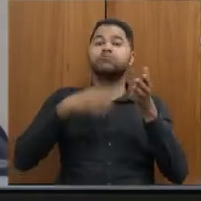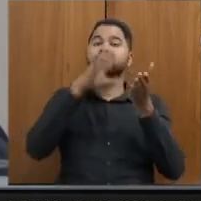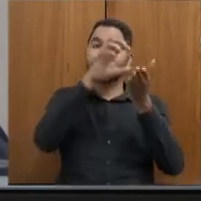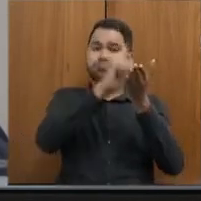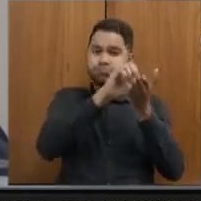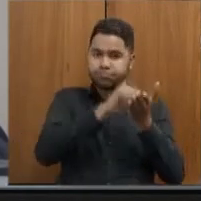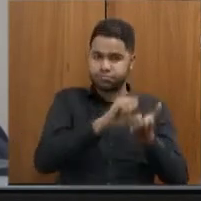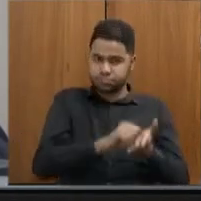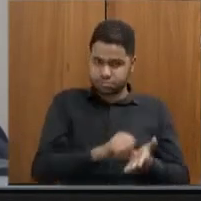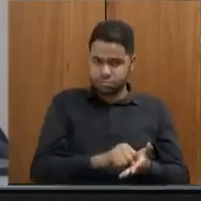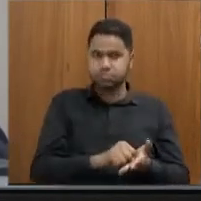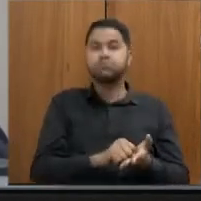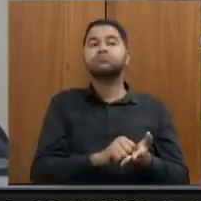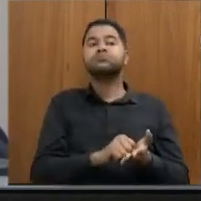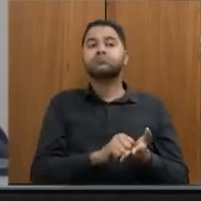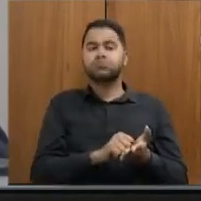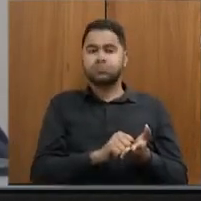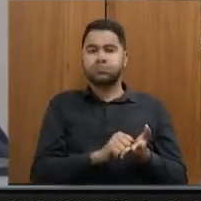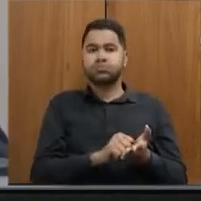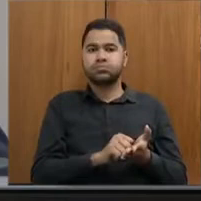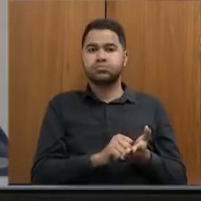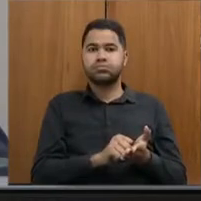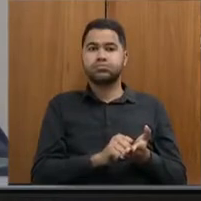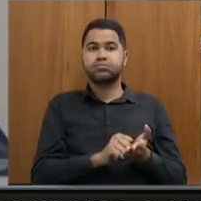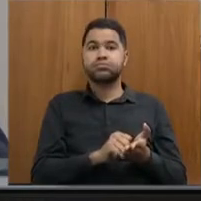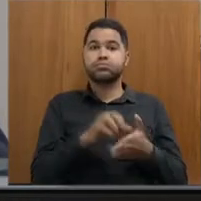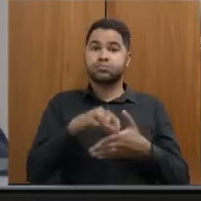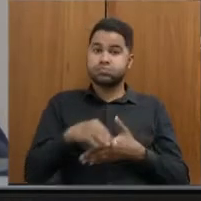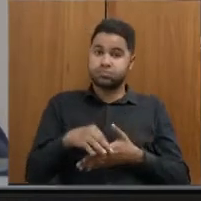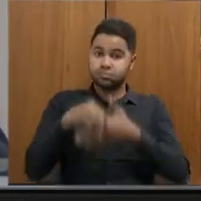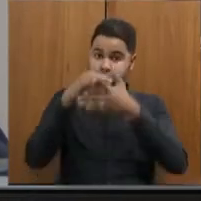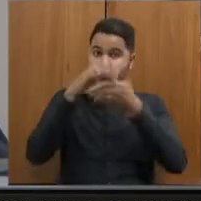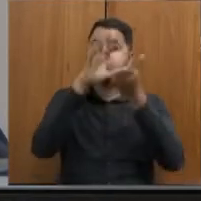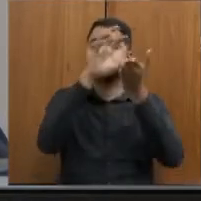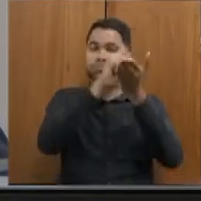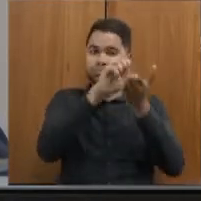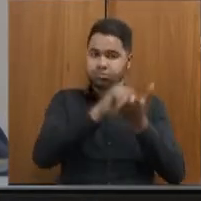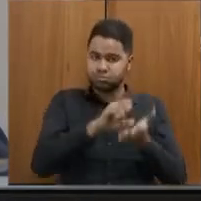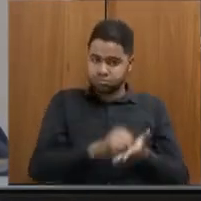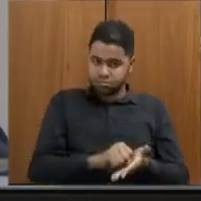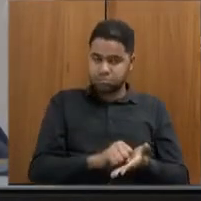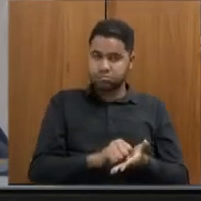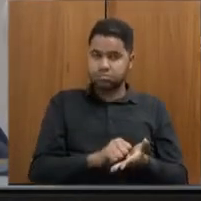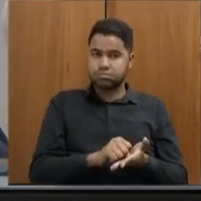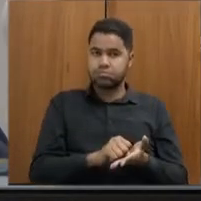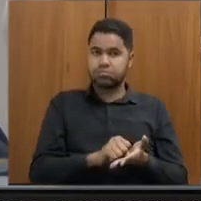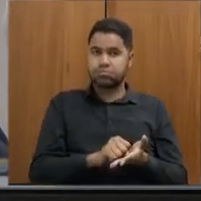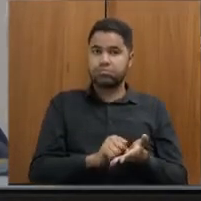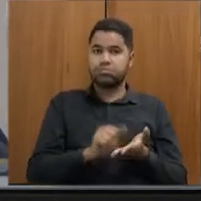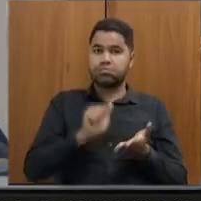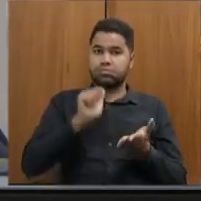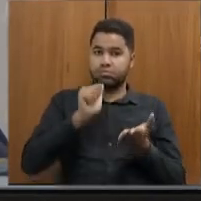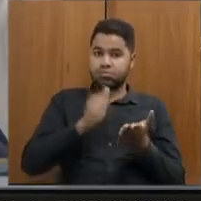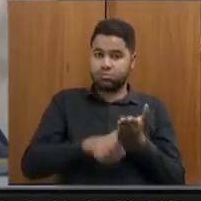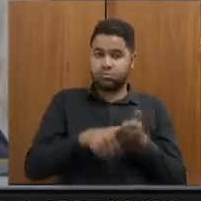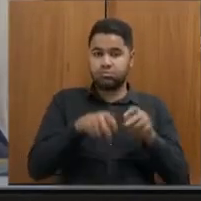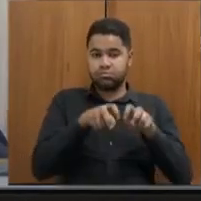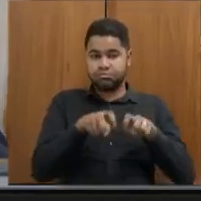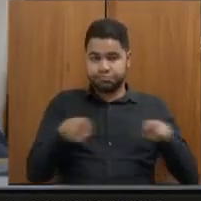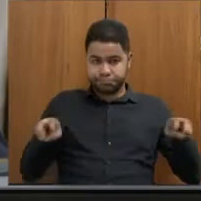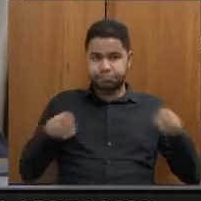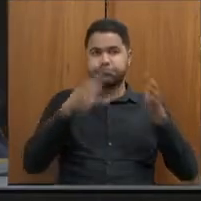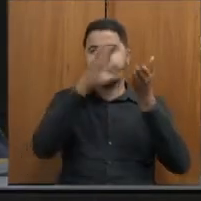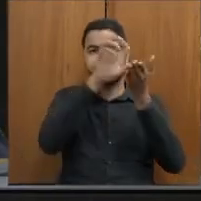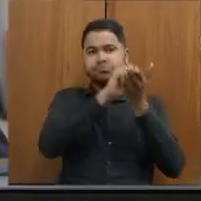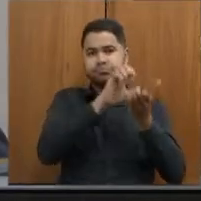por ordem de inscrição os líderes por ordem de inscrição membros da mesa da Assembleia